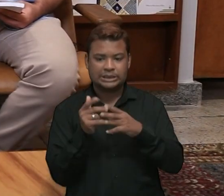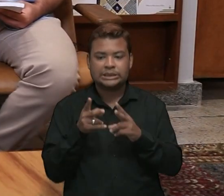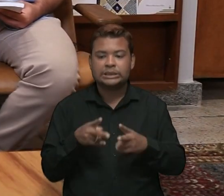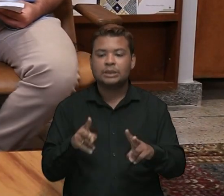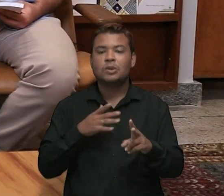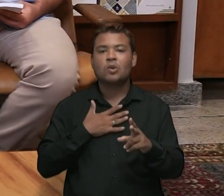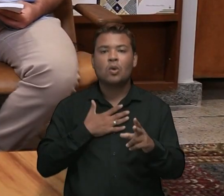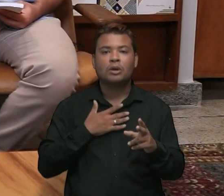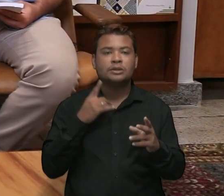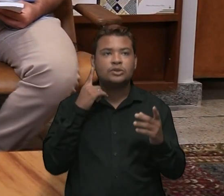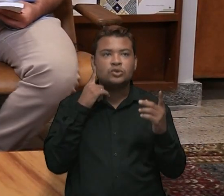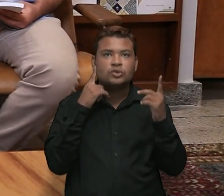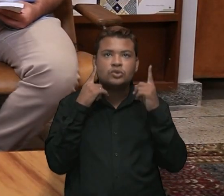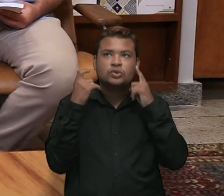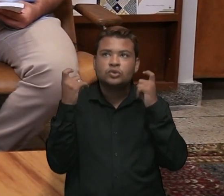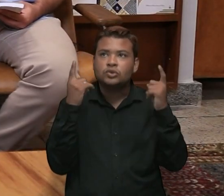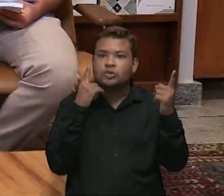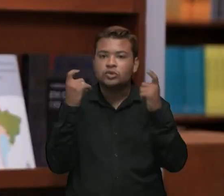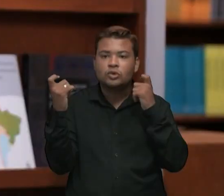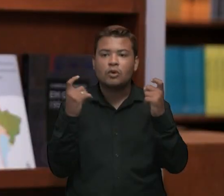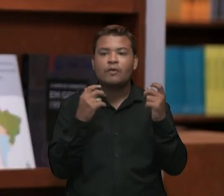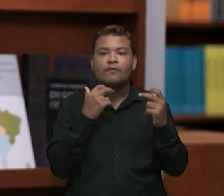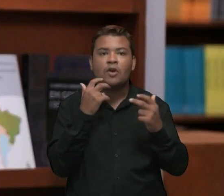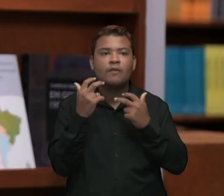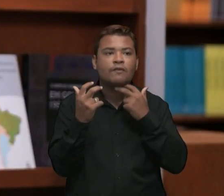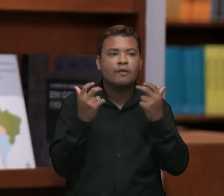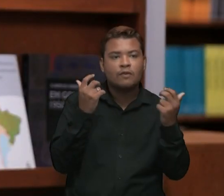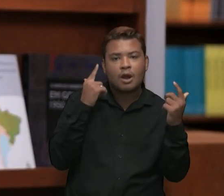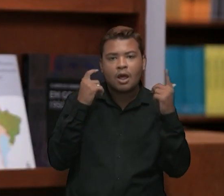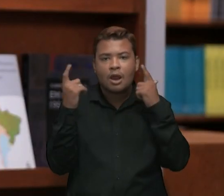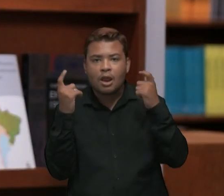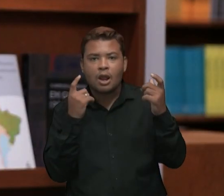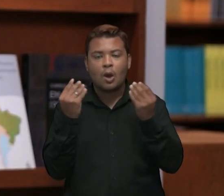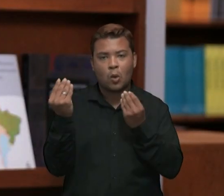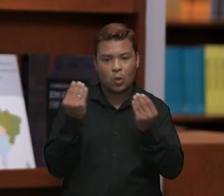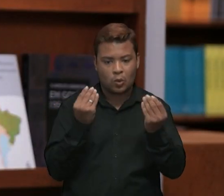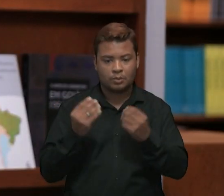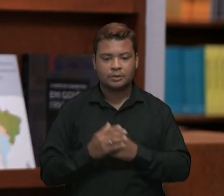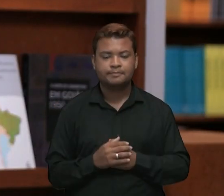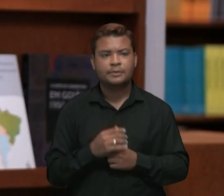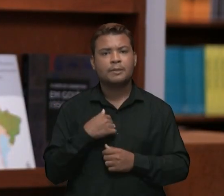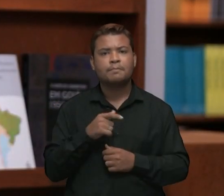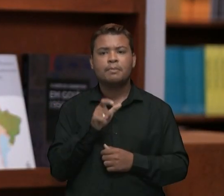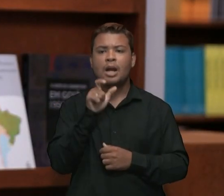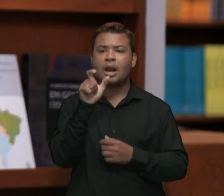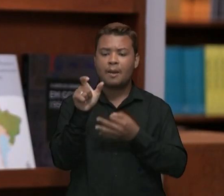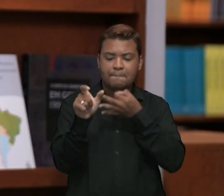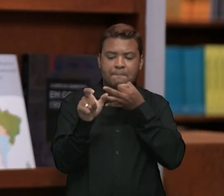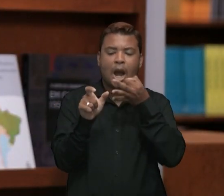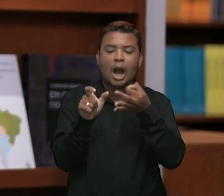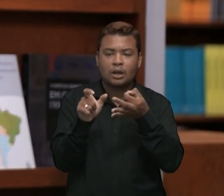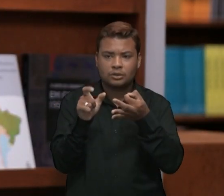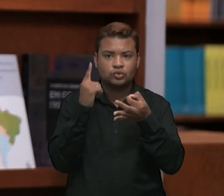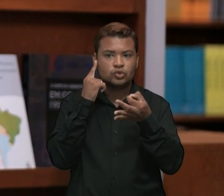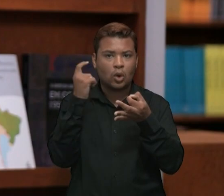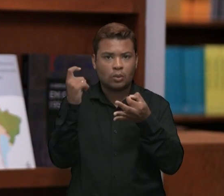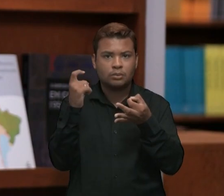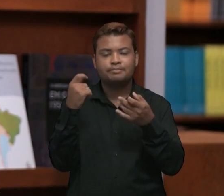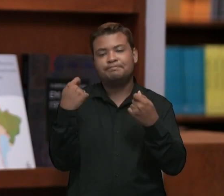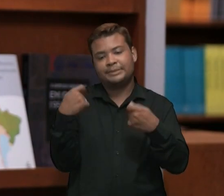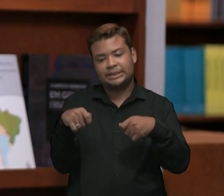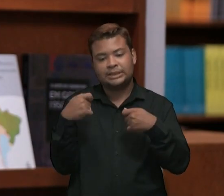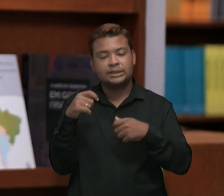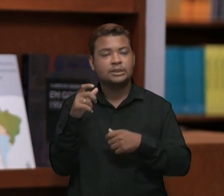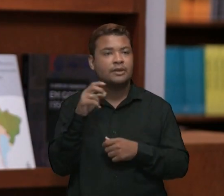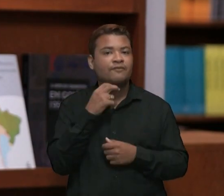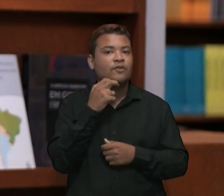elemento sonoro, de explorar as figuras de som. E para a gente perceber a sonoridade da palavra, só há uma forma, pela escuta